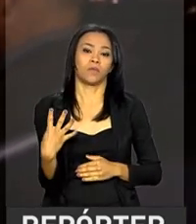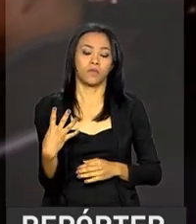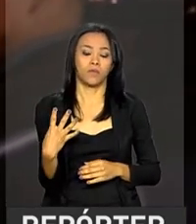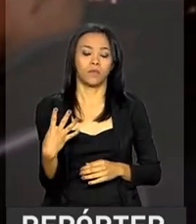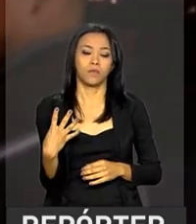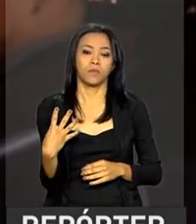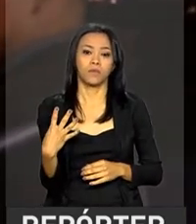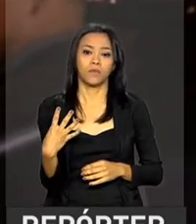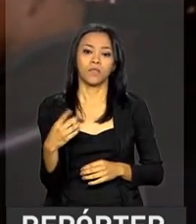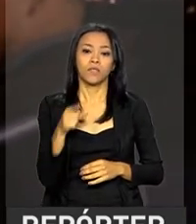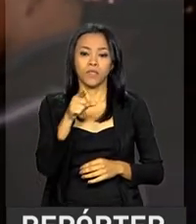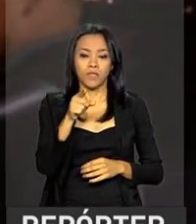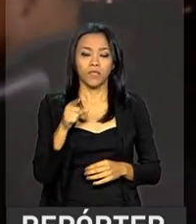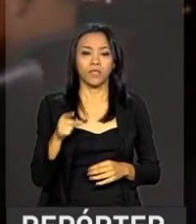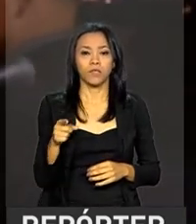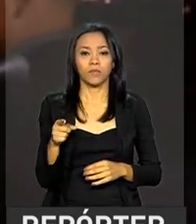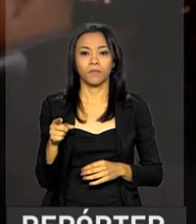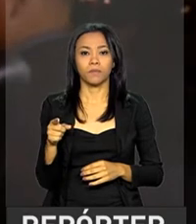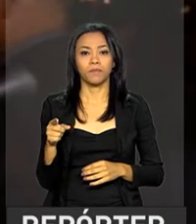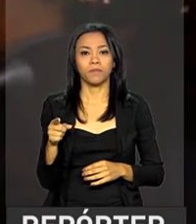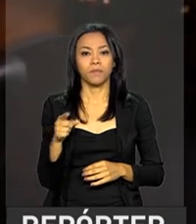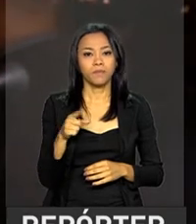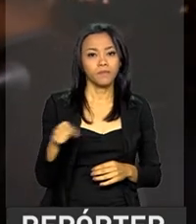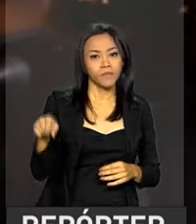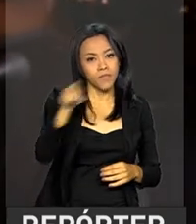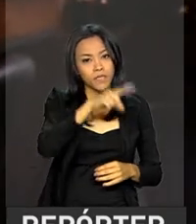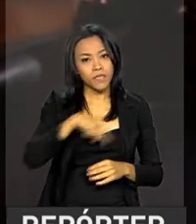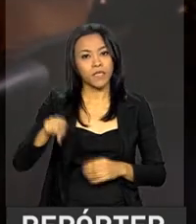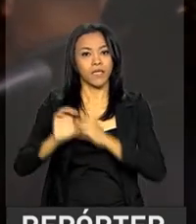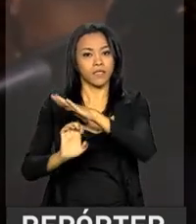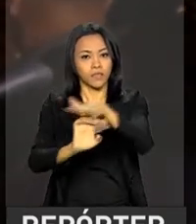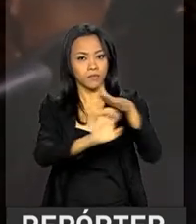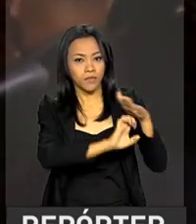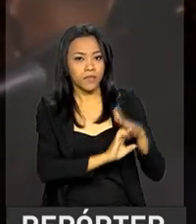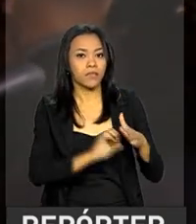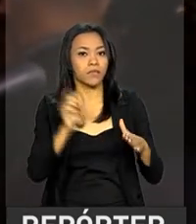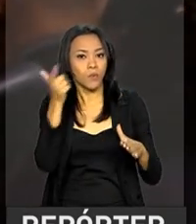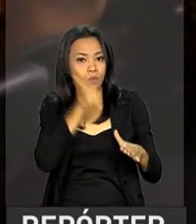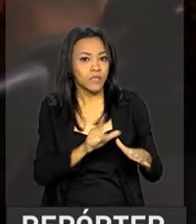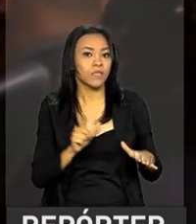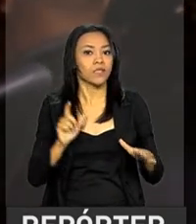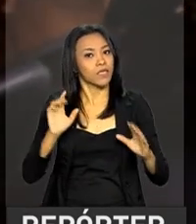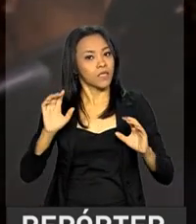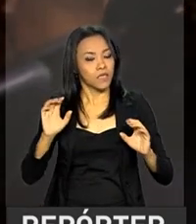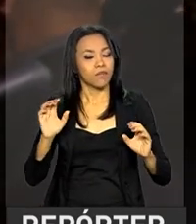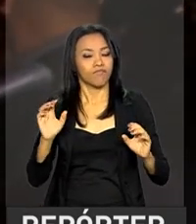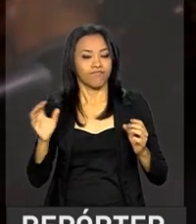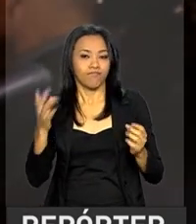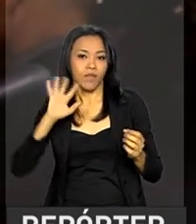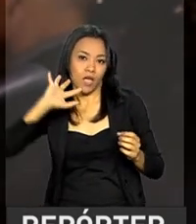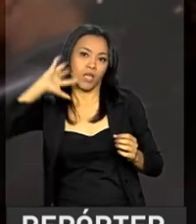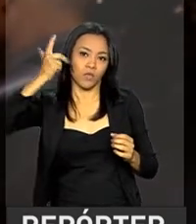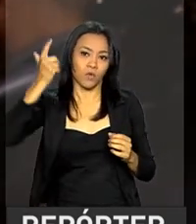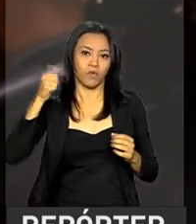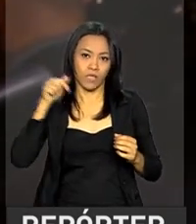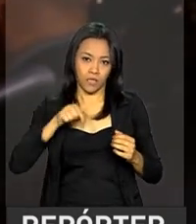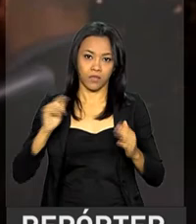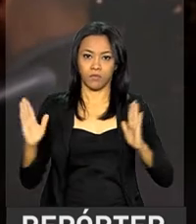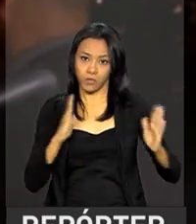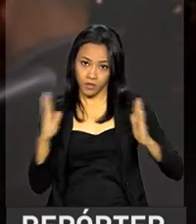de fato, de maneira que as empresas tenham mais esse período e, de fato,